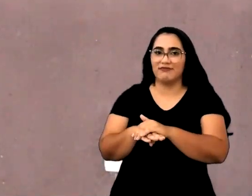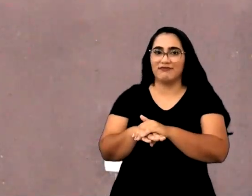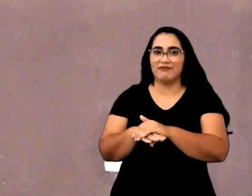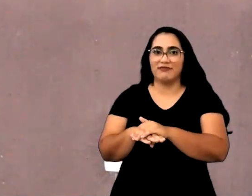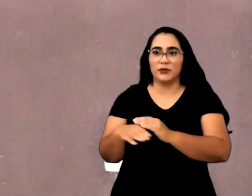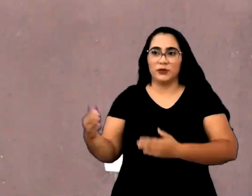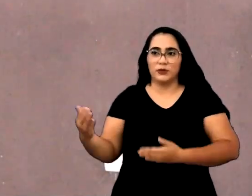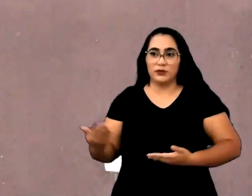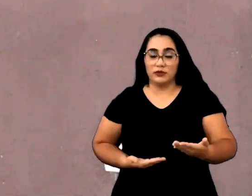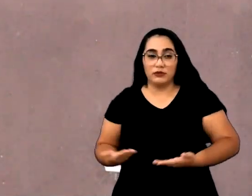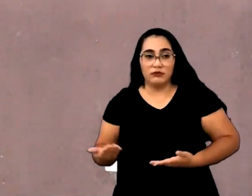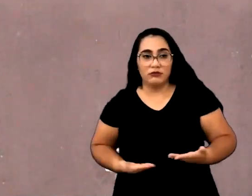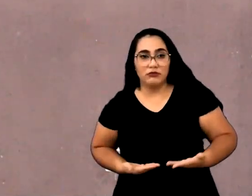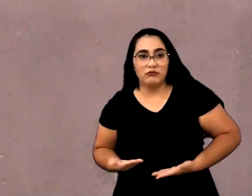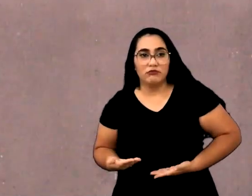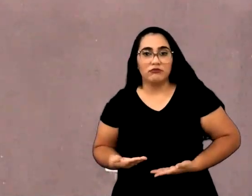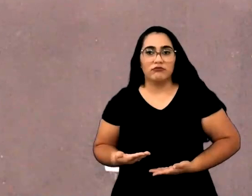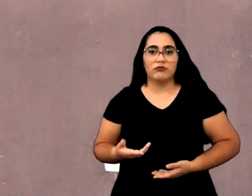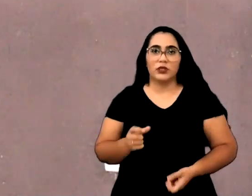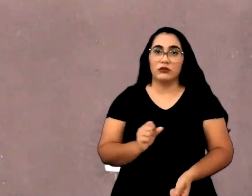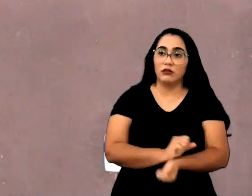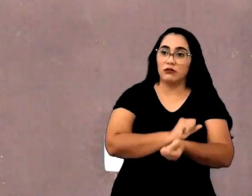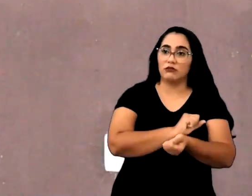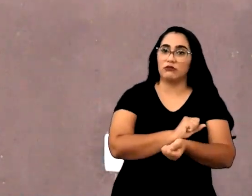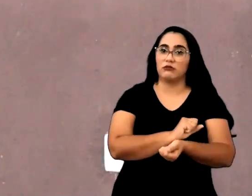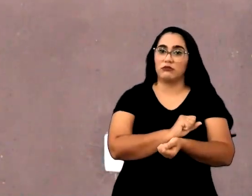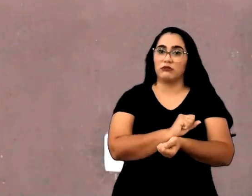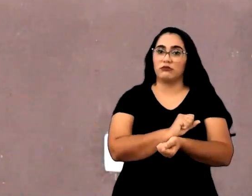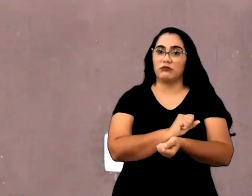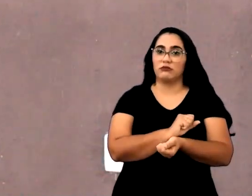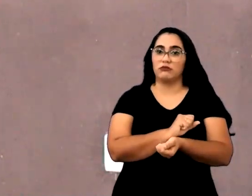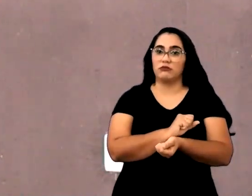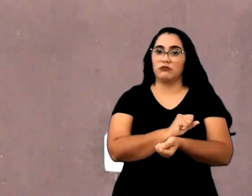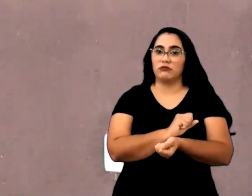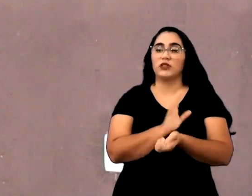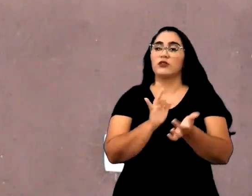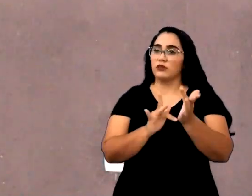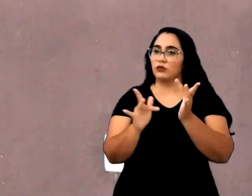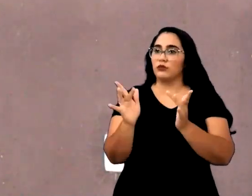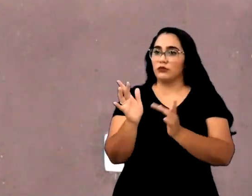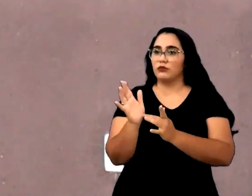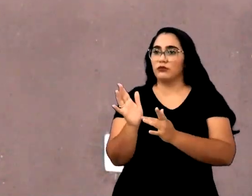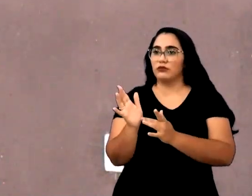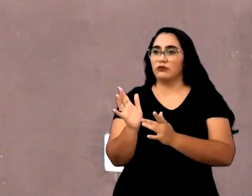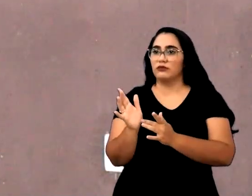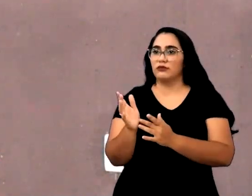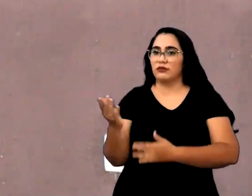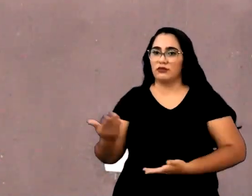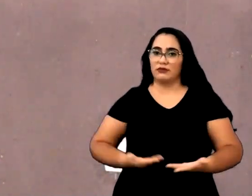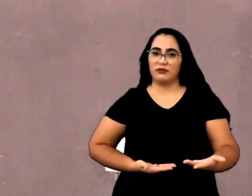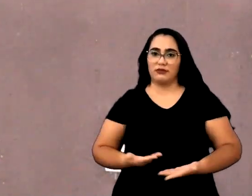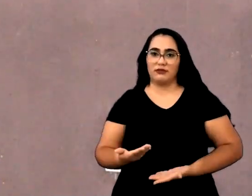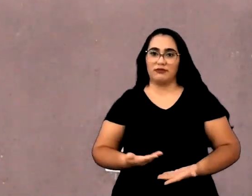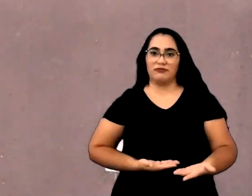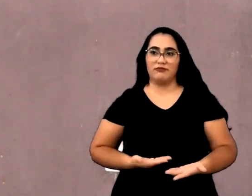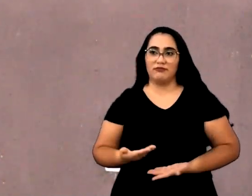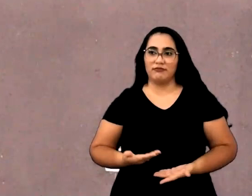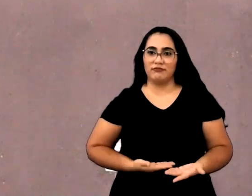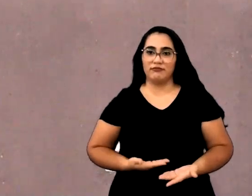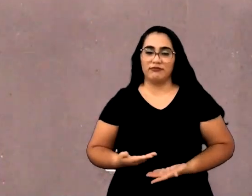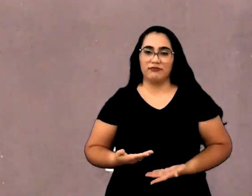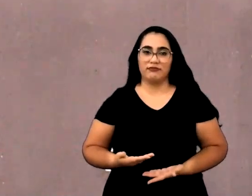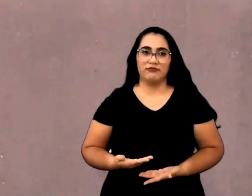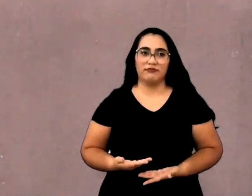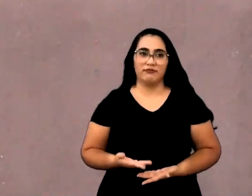um servo, um escravo, ele quem fazia esse serviço. E o próprio